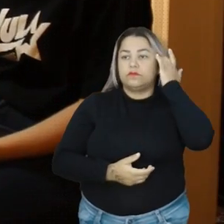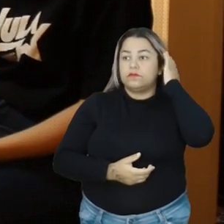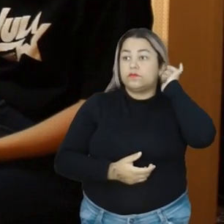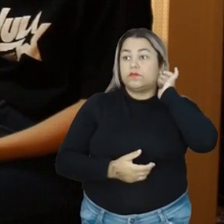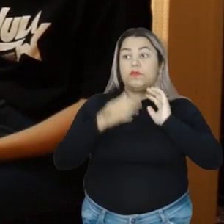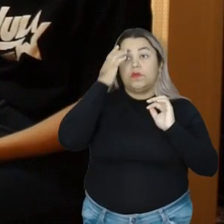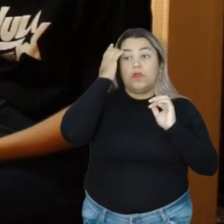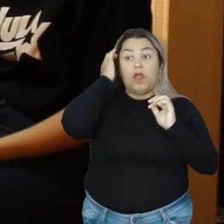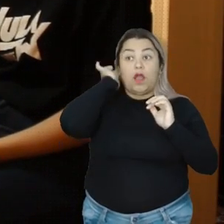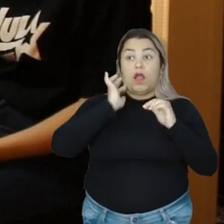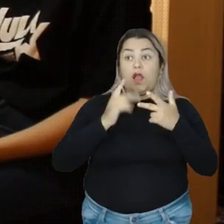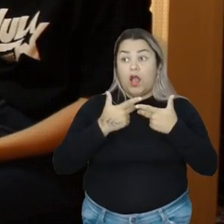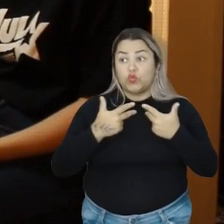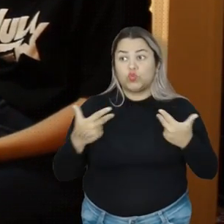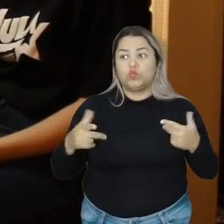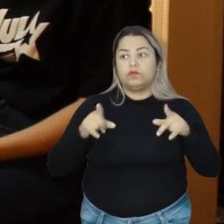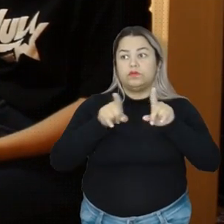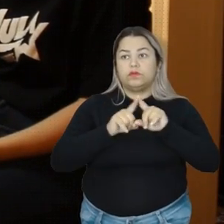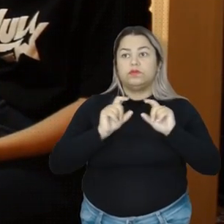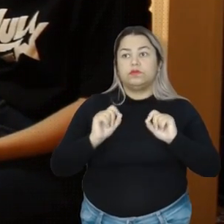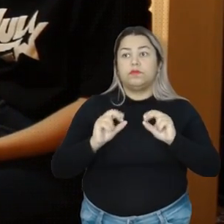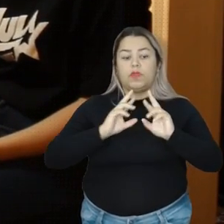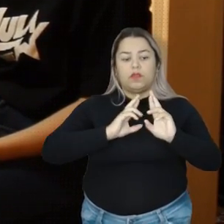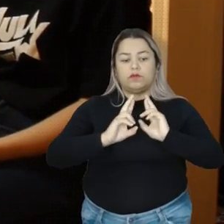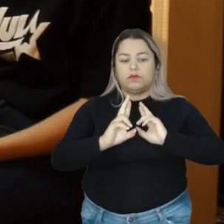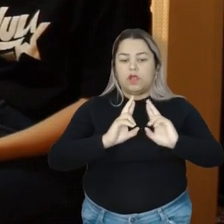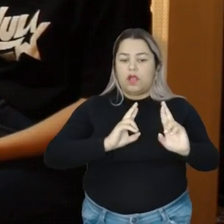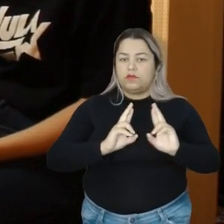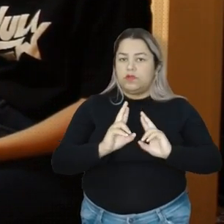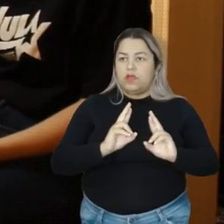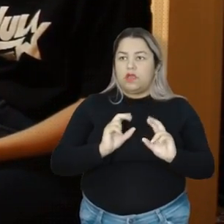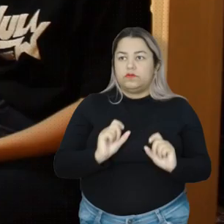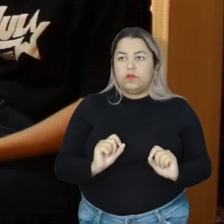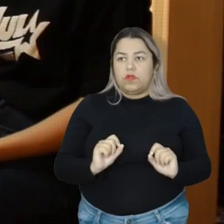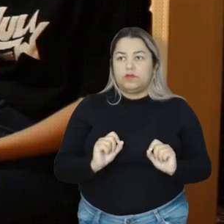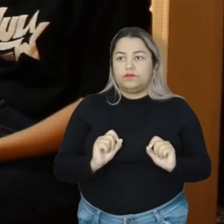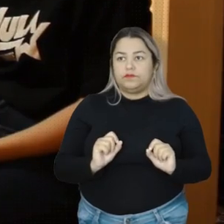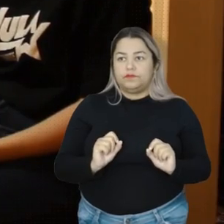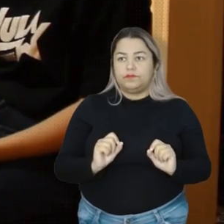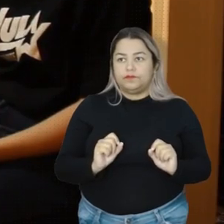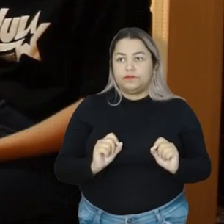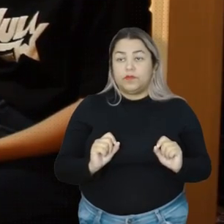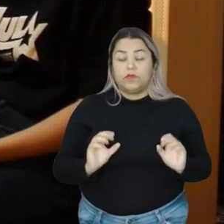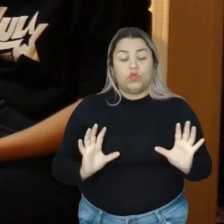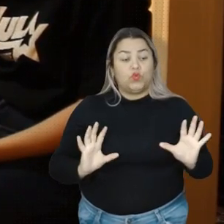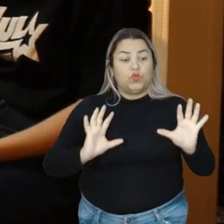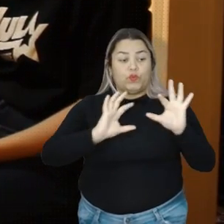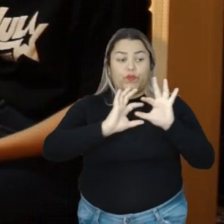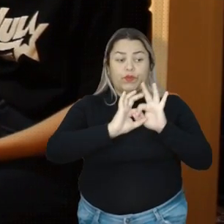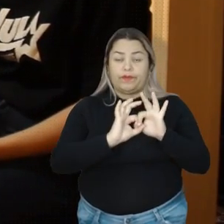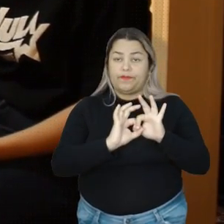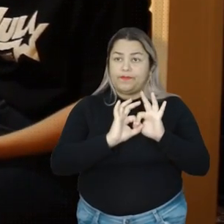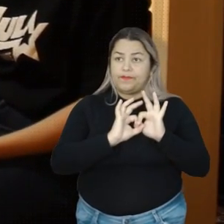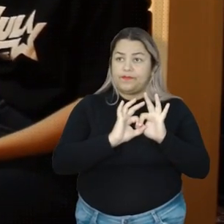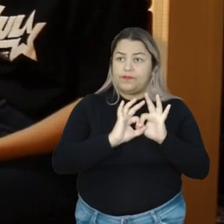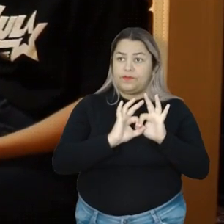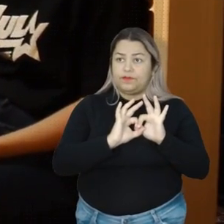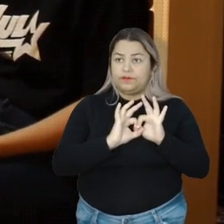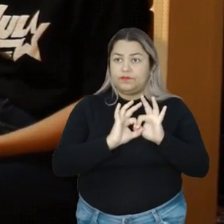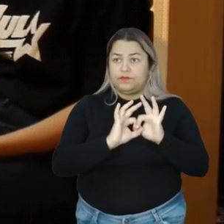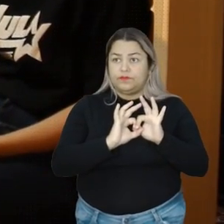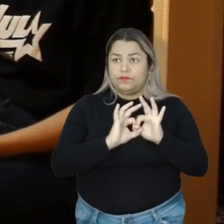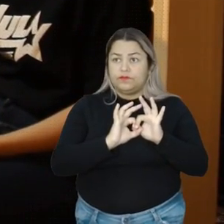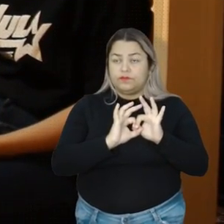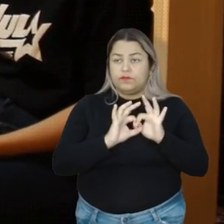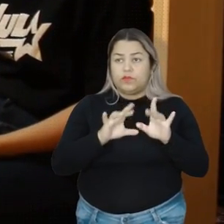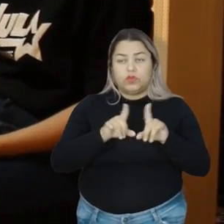essas coisas as relações foram se entrelaçando, as redes foram sendo